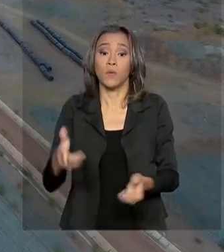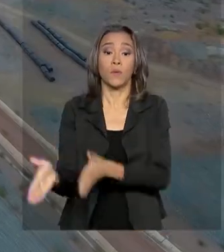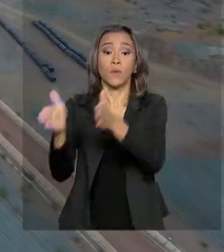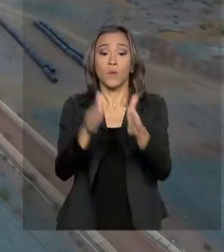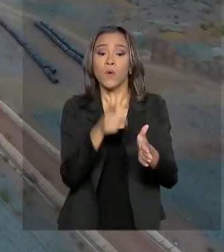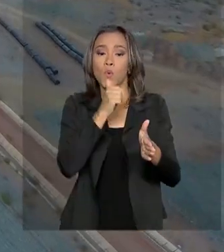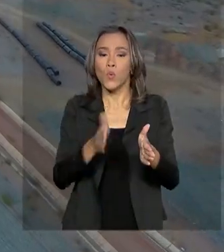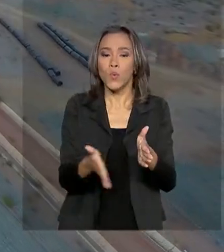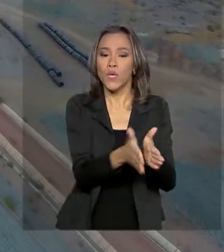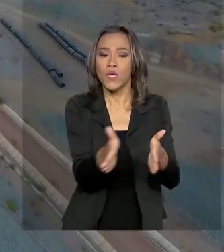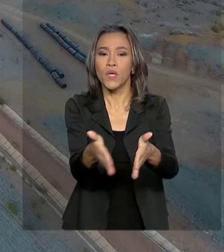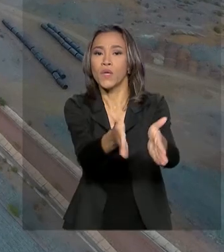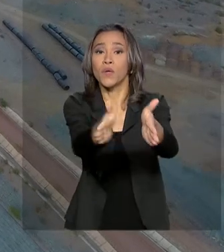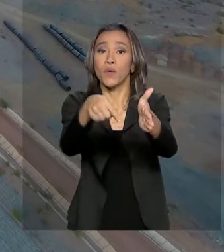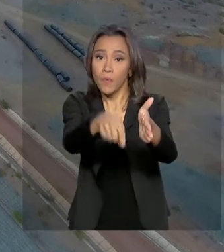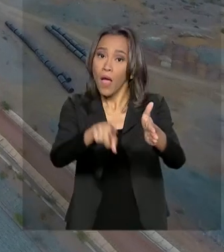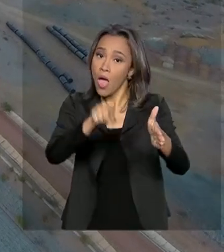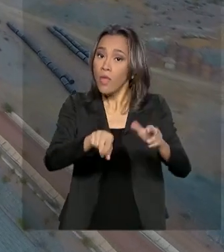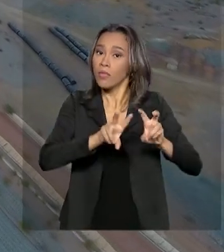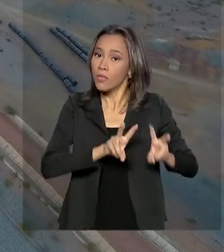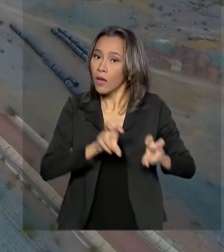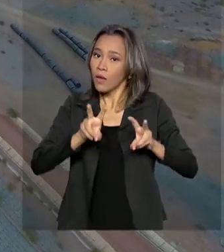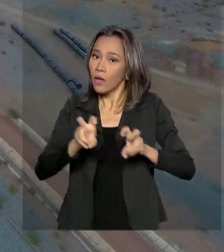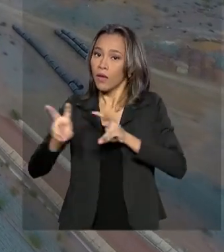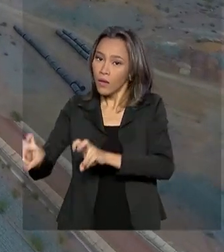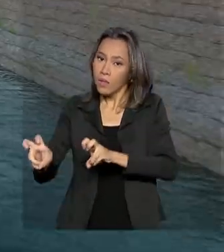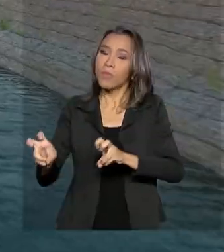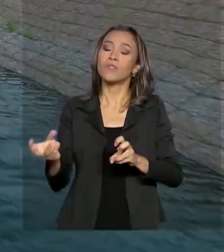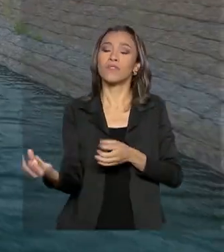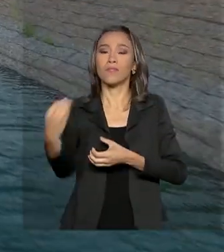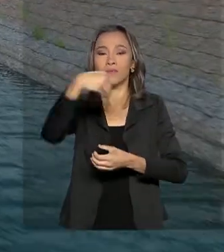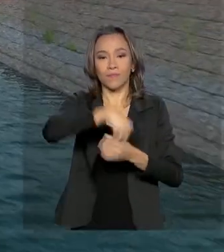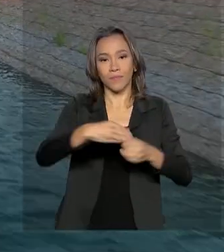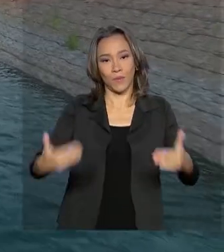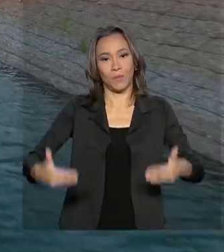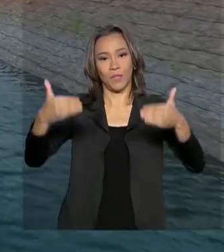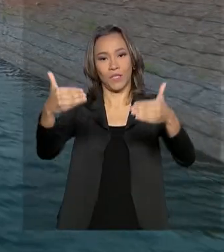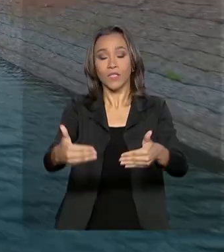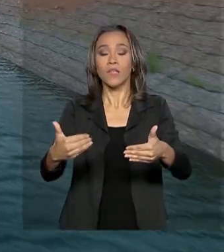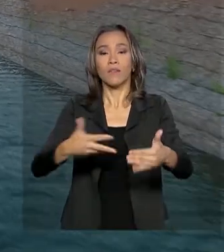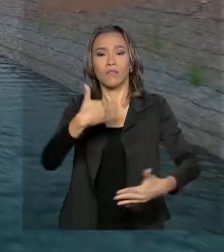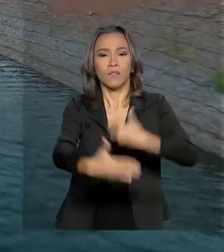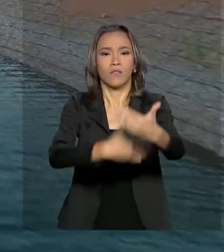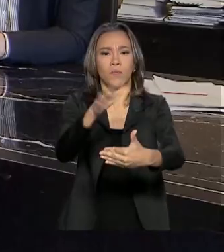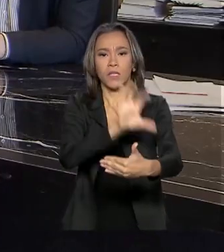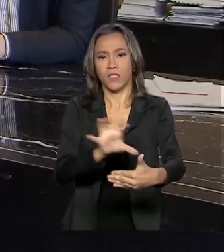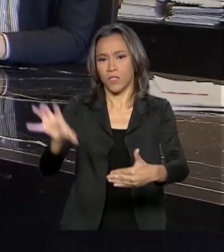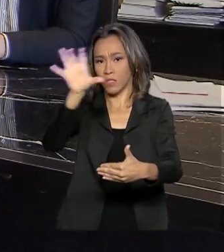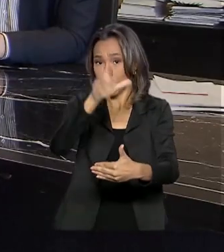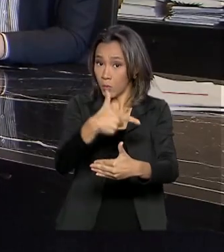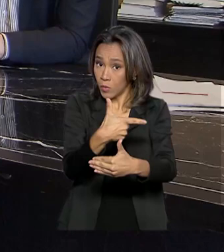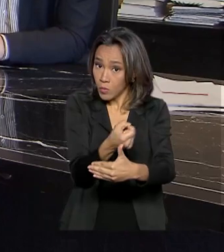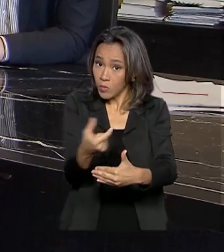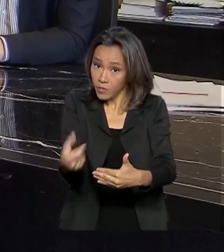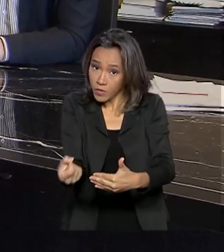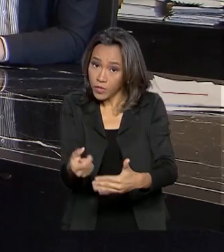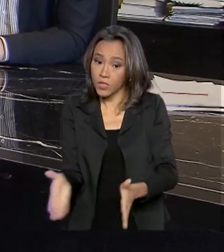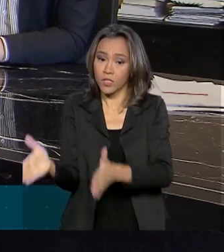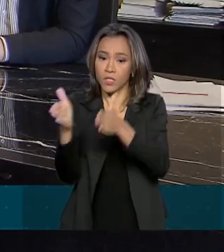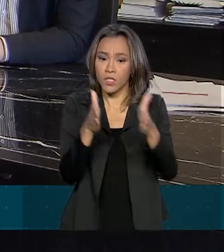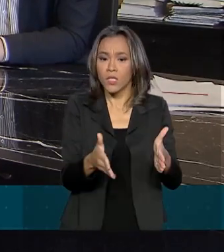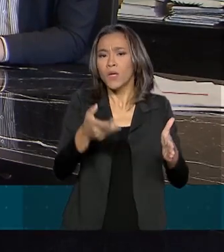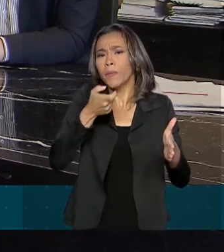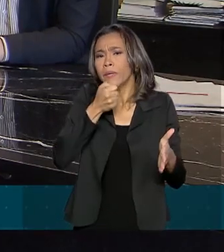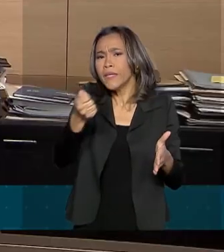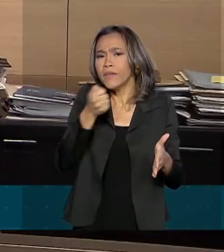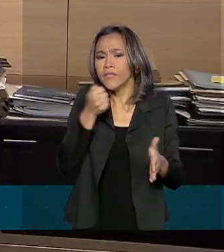Francisco. Esta é a pauta do Ministério do Desenvolvimento Regional para 2020. Numa entrevista